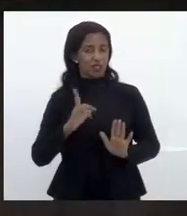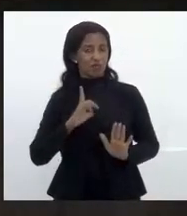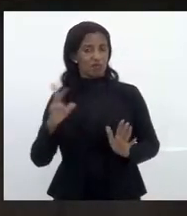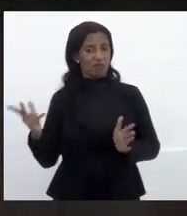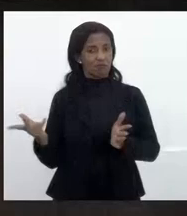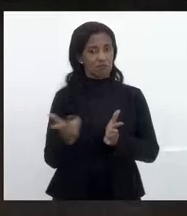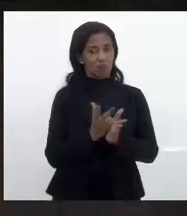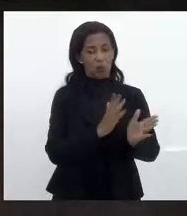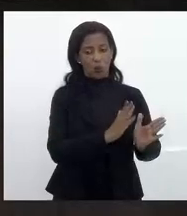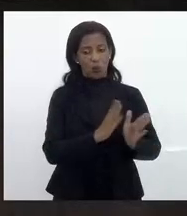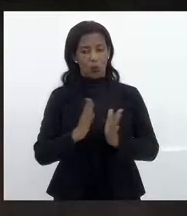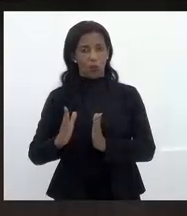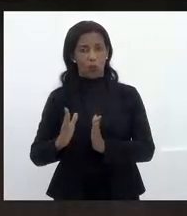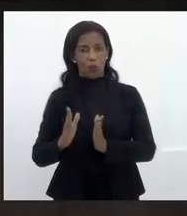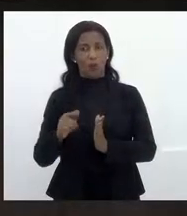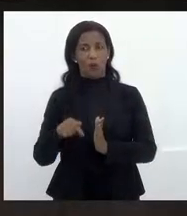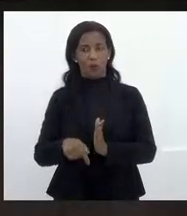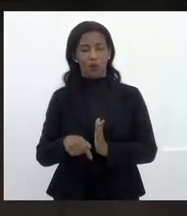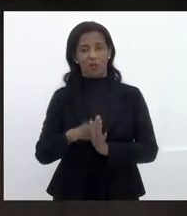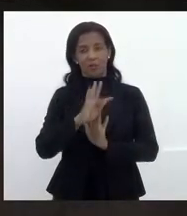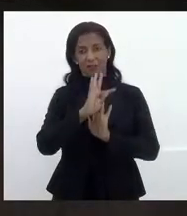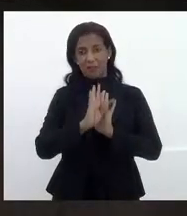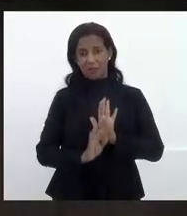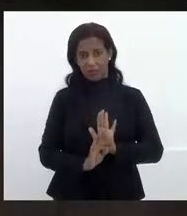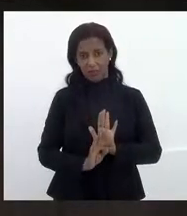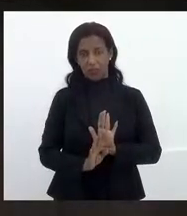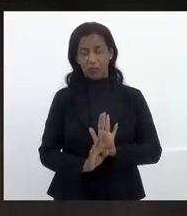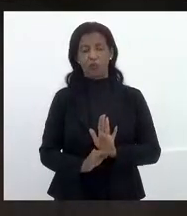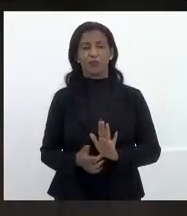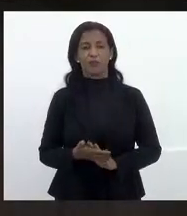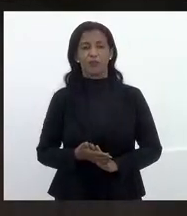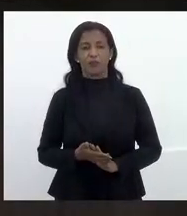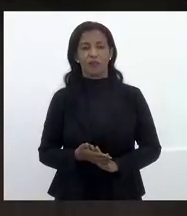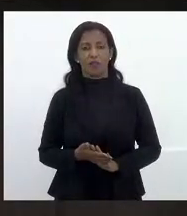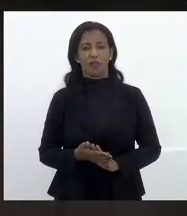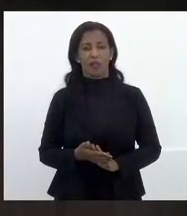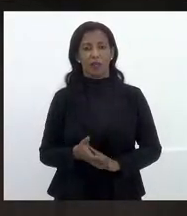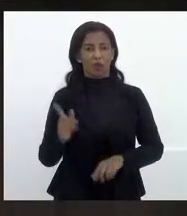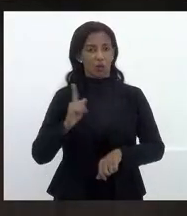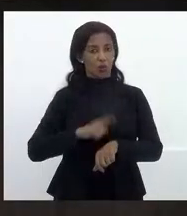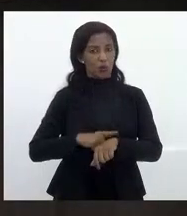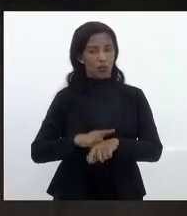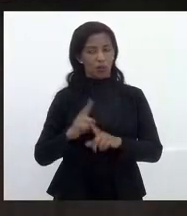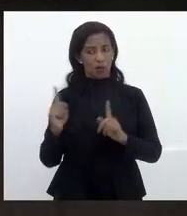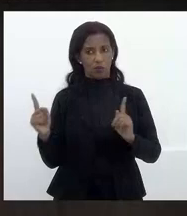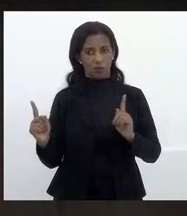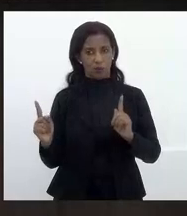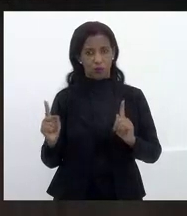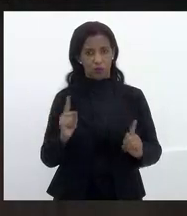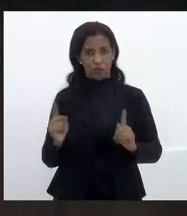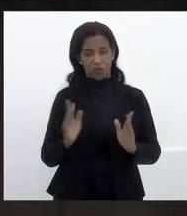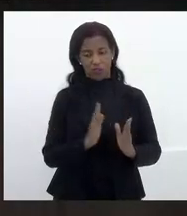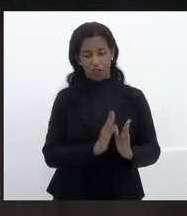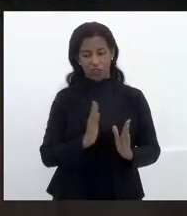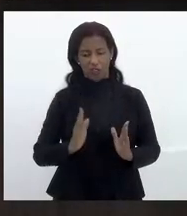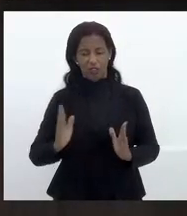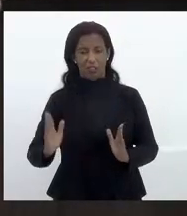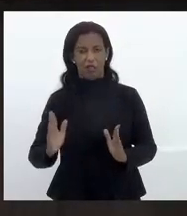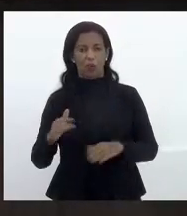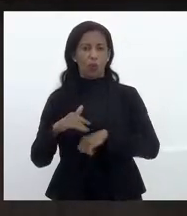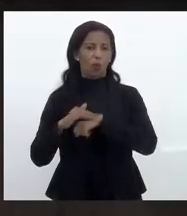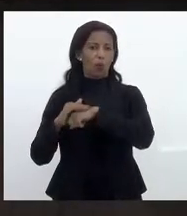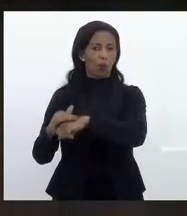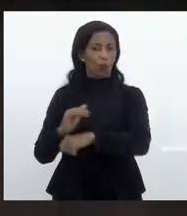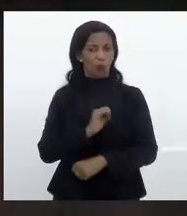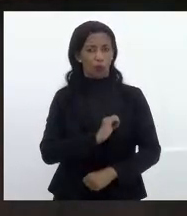havia passada esta esse texto pela admissibilidade e os prazos já haviam andado conversando com o